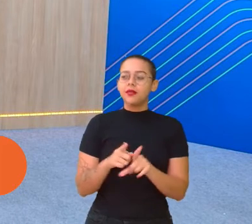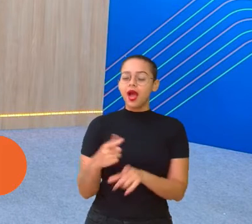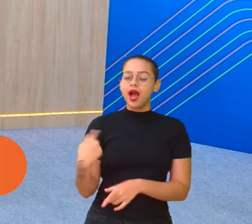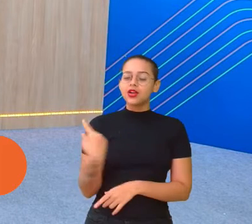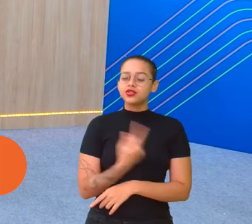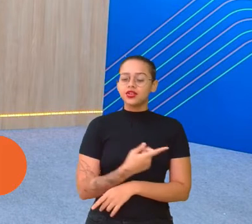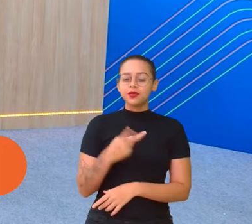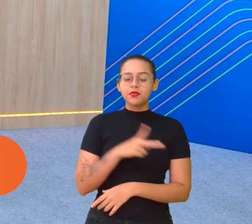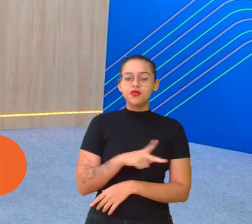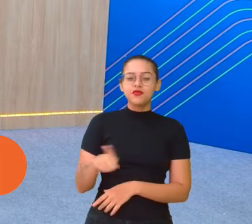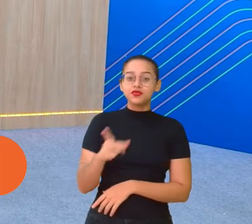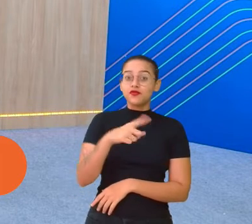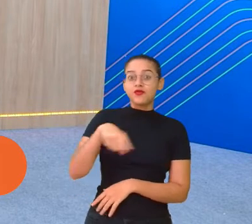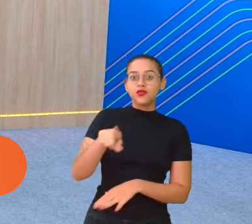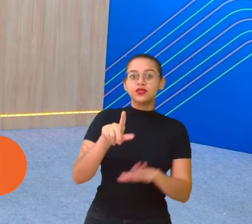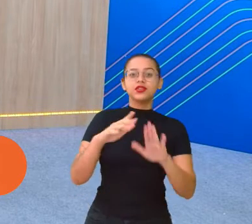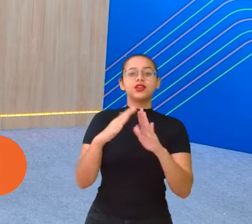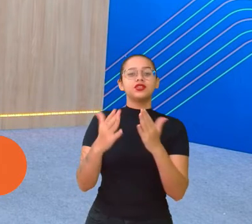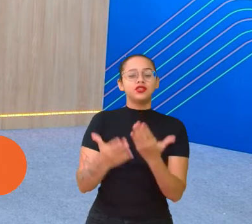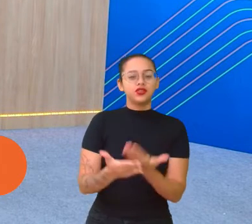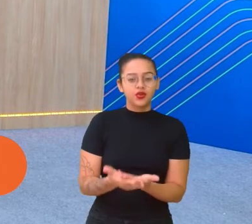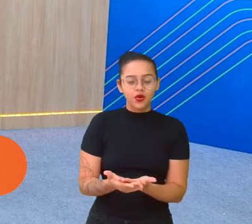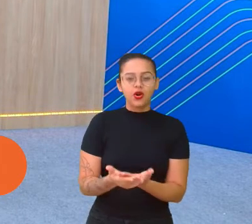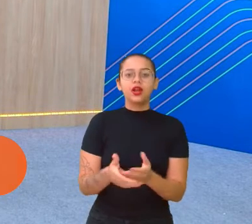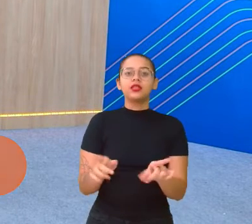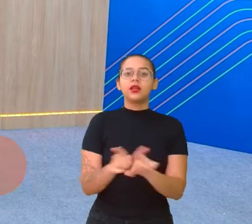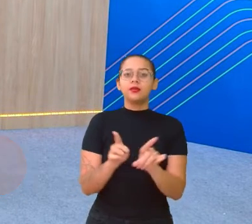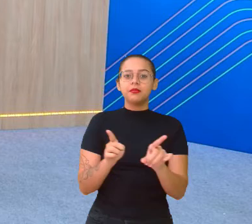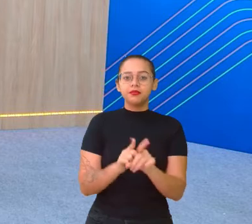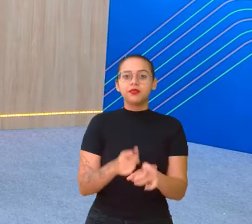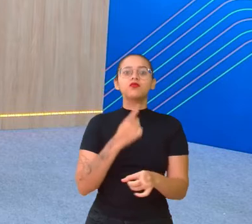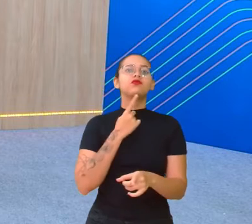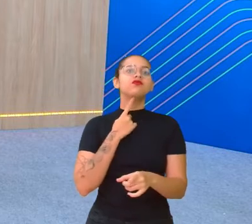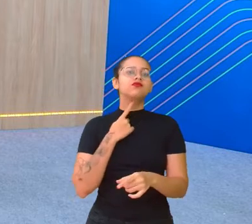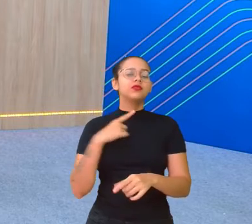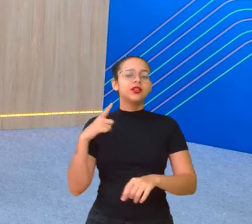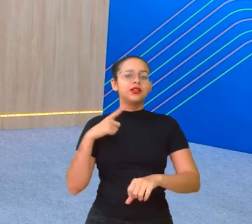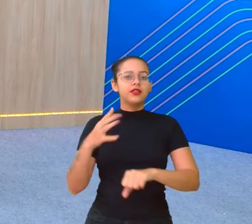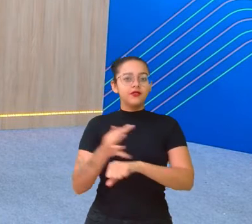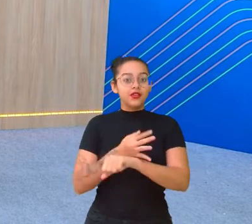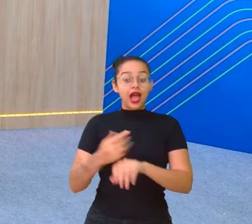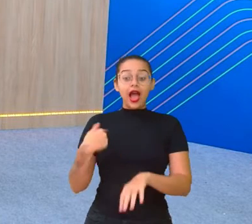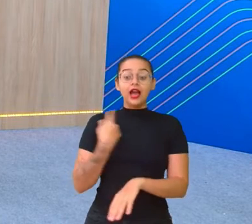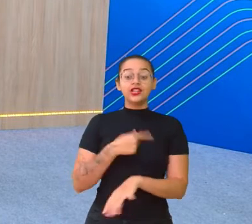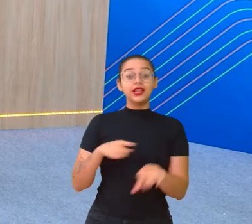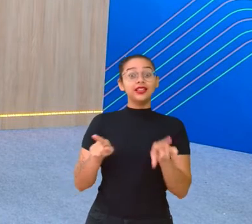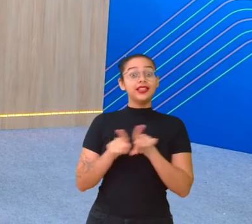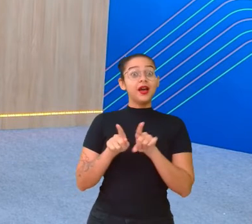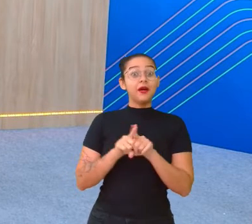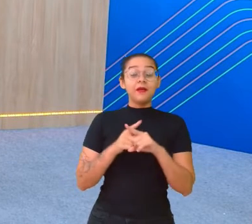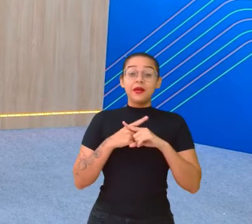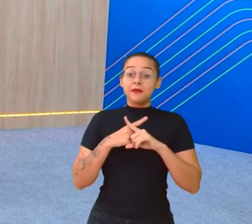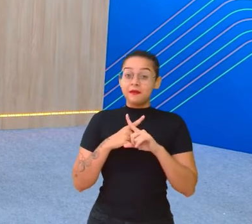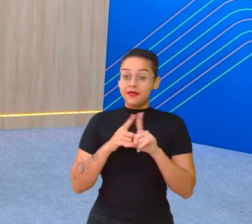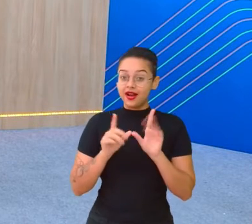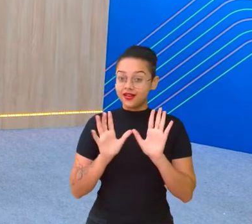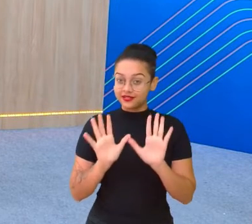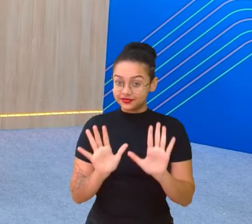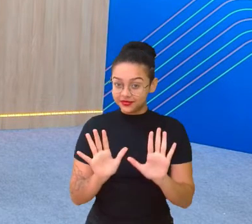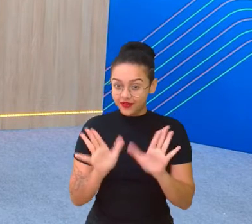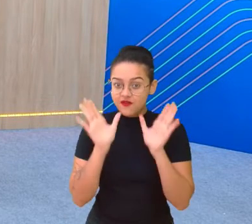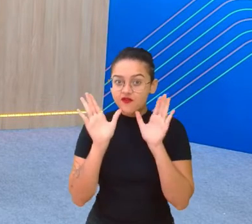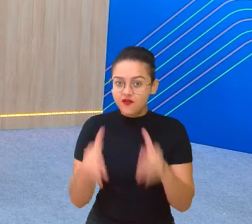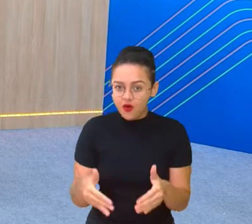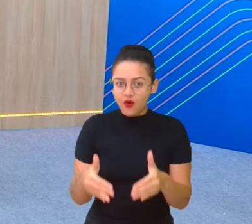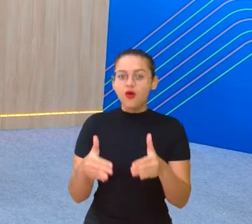aí na escola já estão loucos para ter férias. A gente também tá, mas